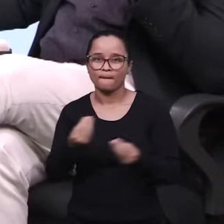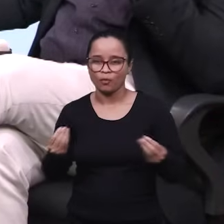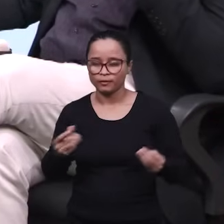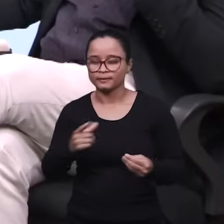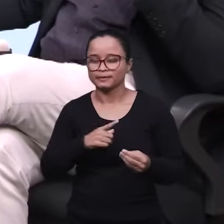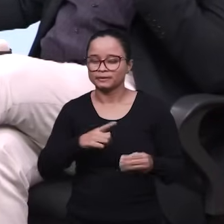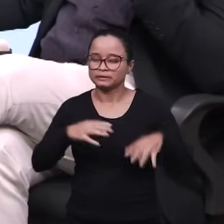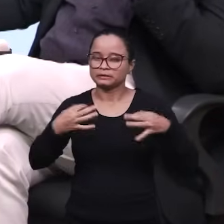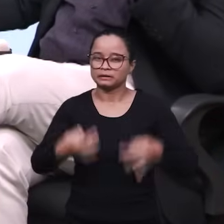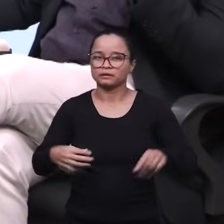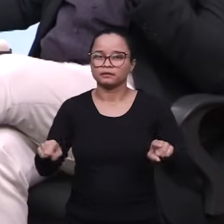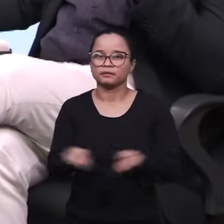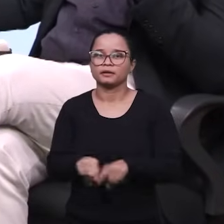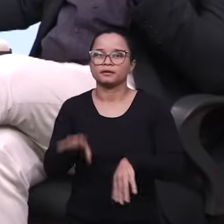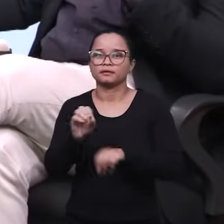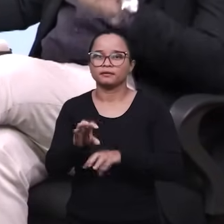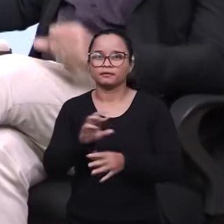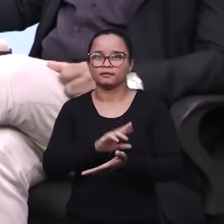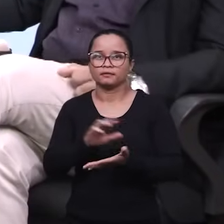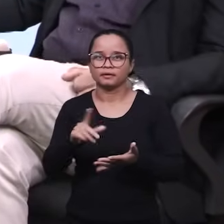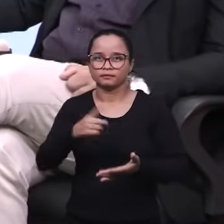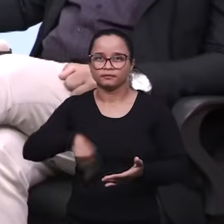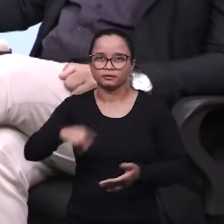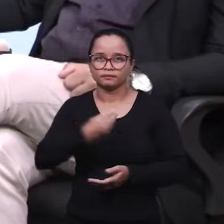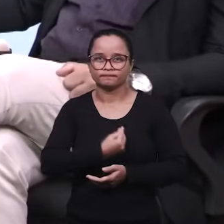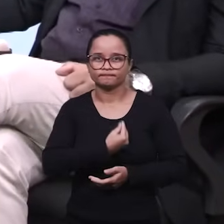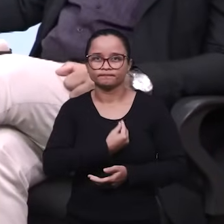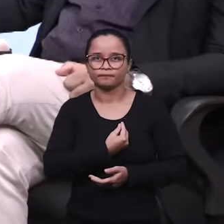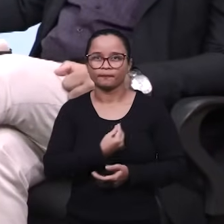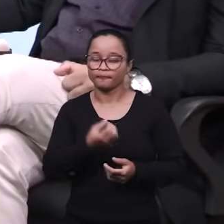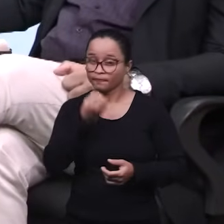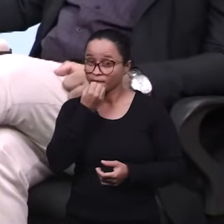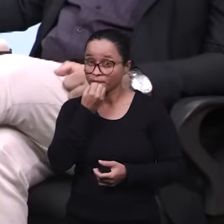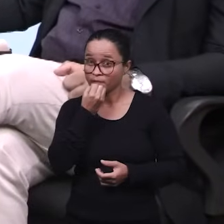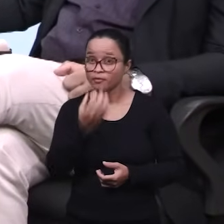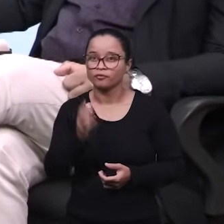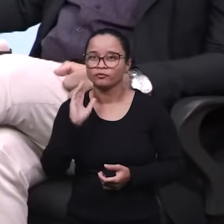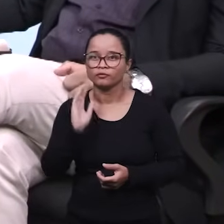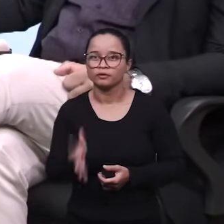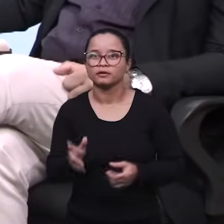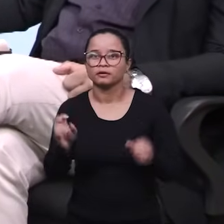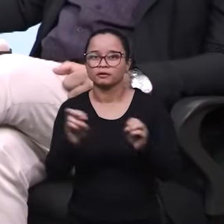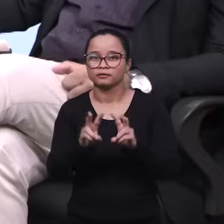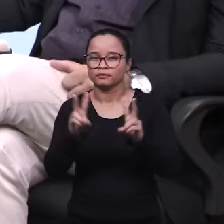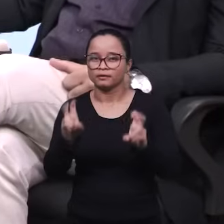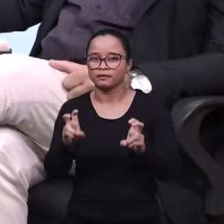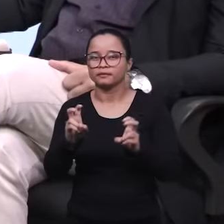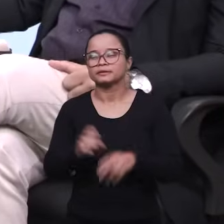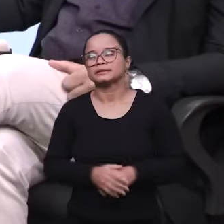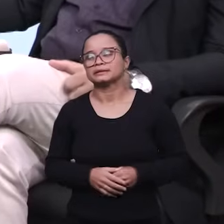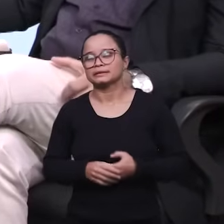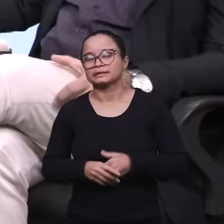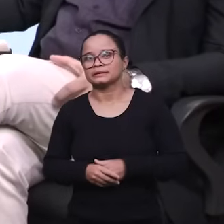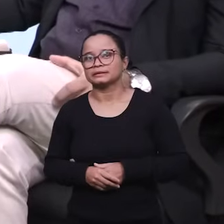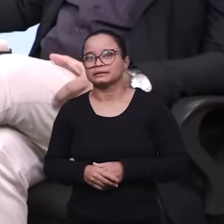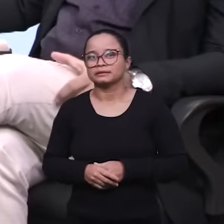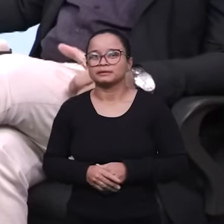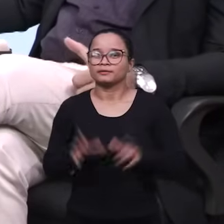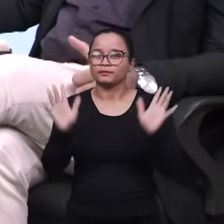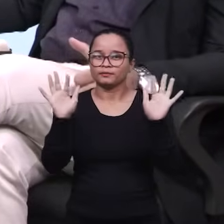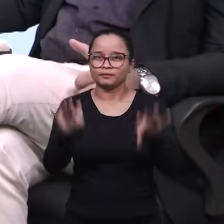certamente muito ensino, né, para todos nós. Bom, estamos bem adiantados no tempo, por isso vamos